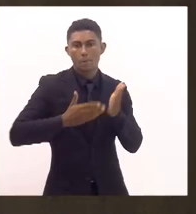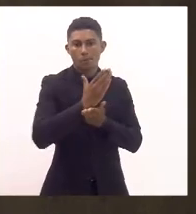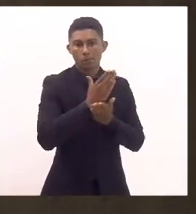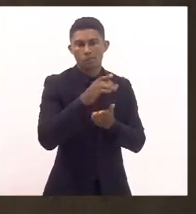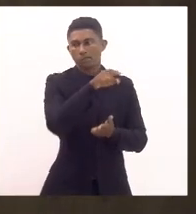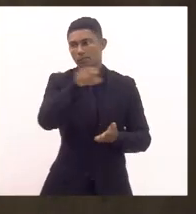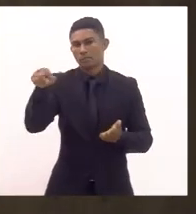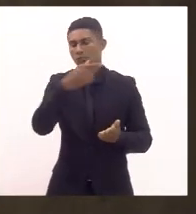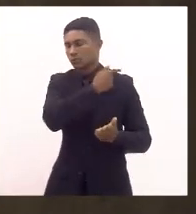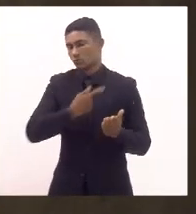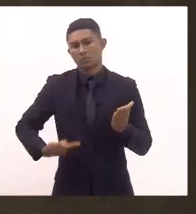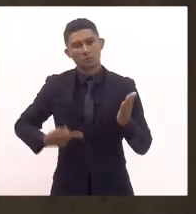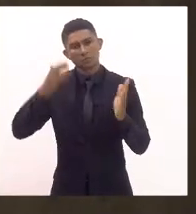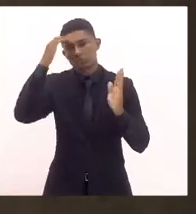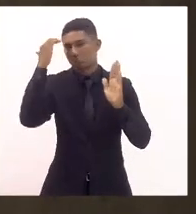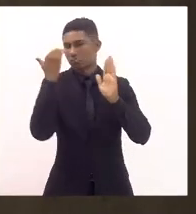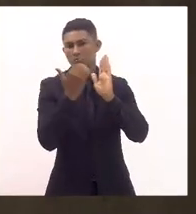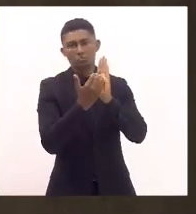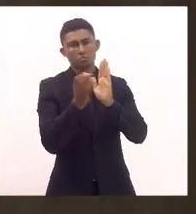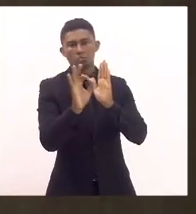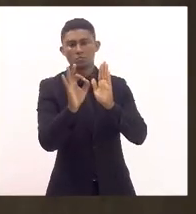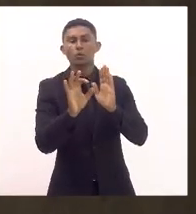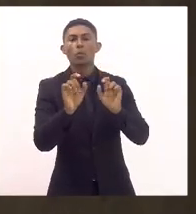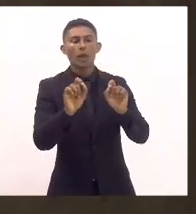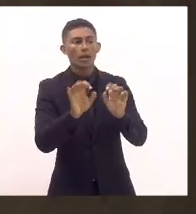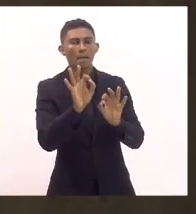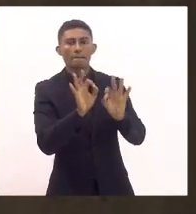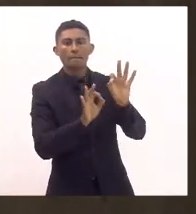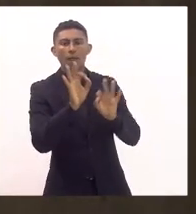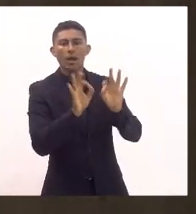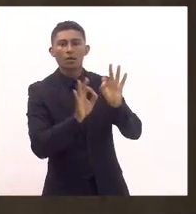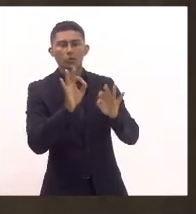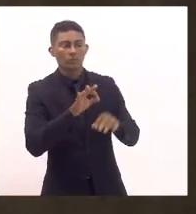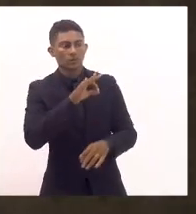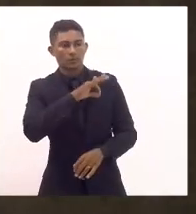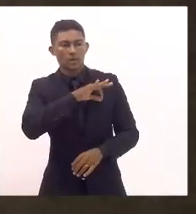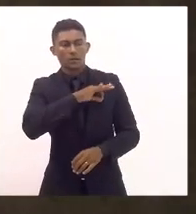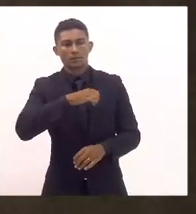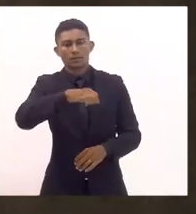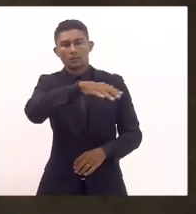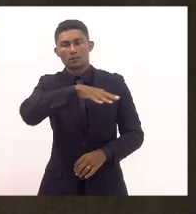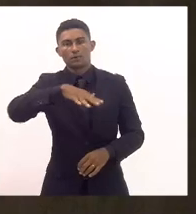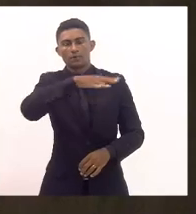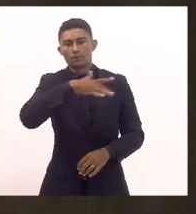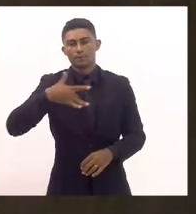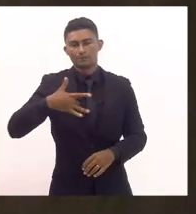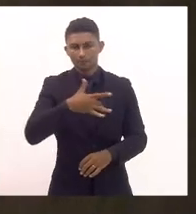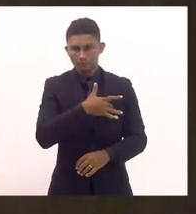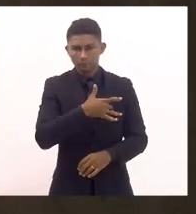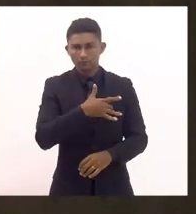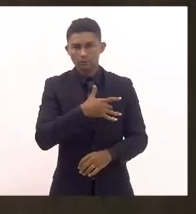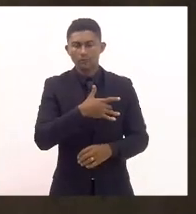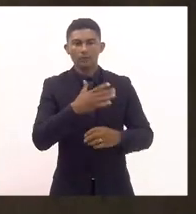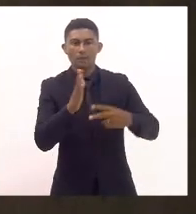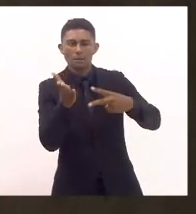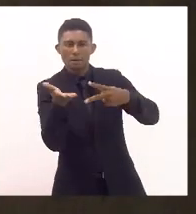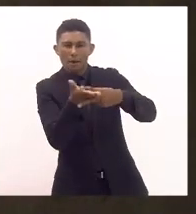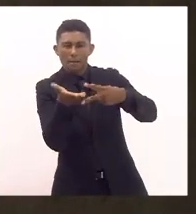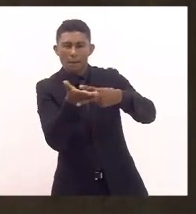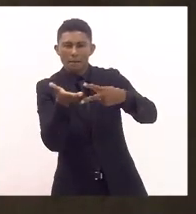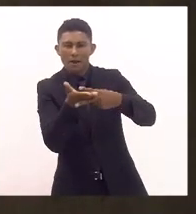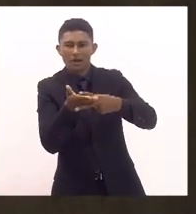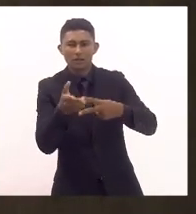que é a implementação do plano de cargos carreira e salários na área da saúde inclusive de forma parcelada